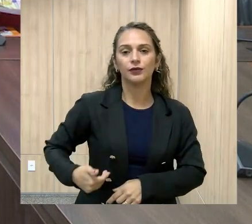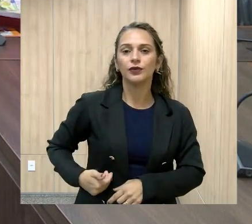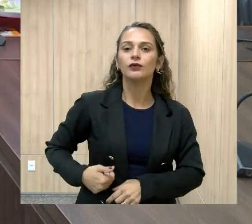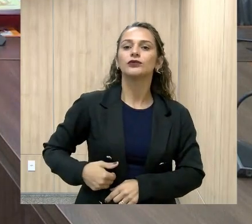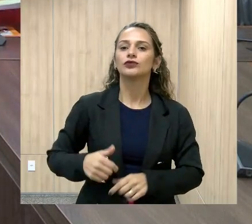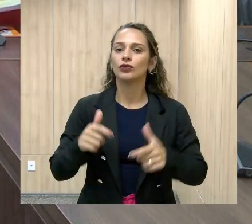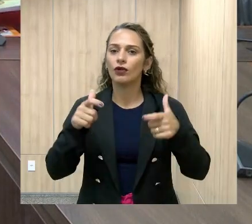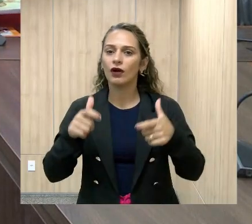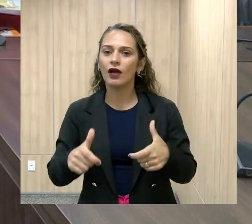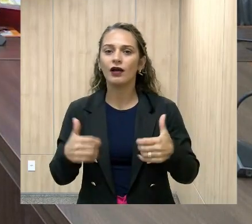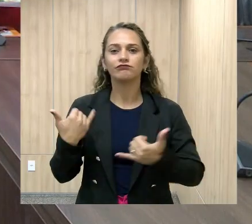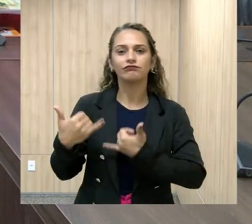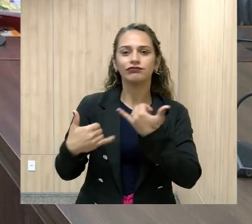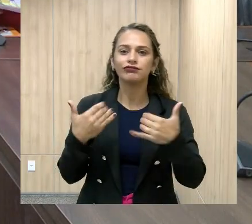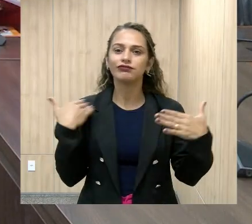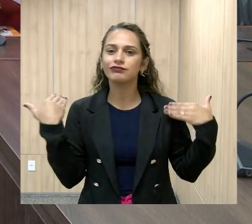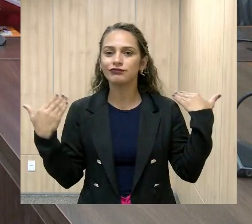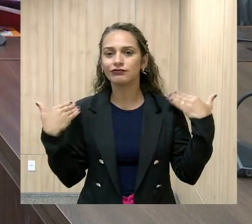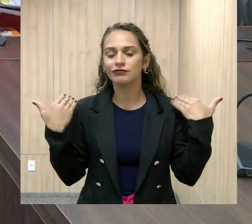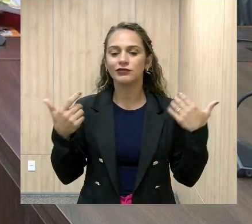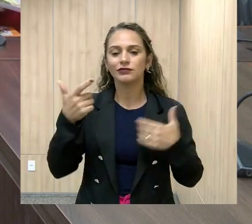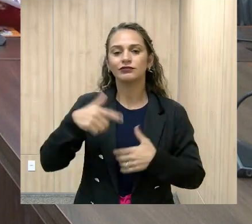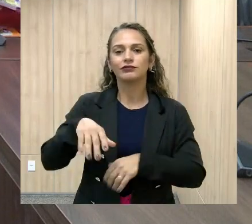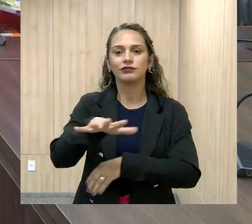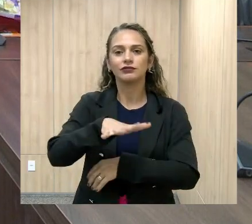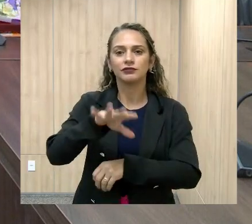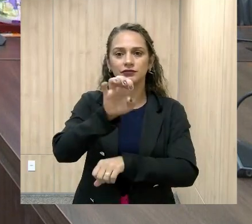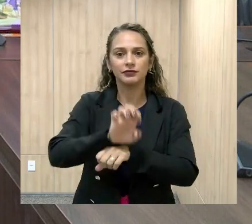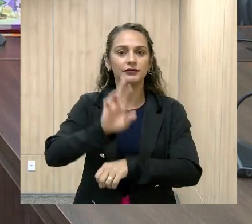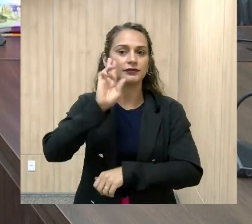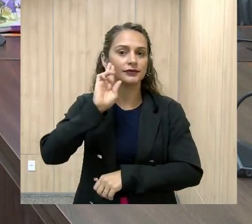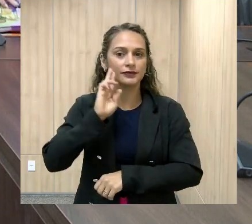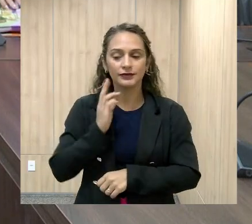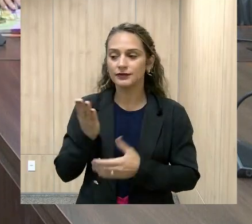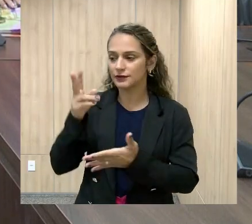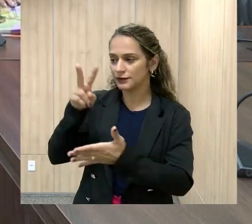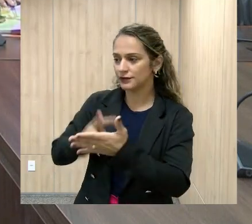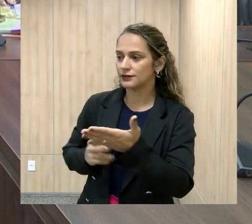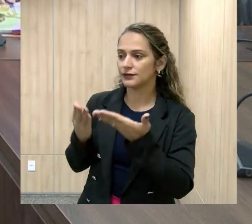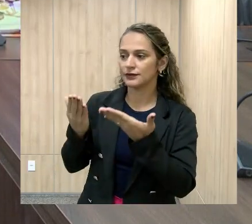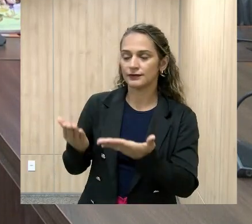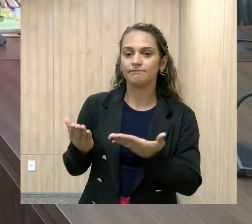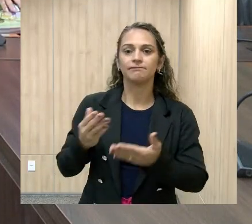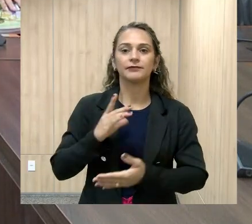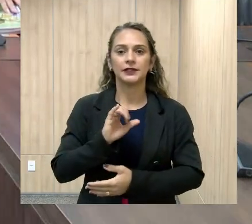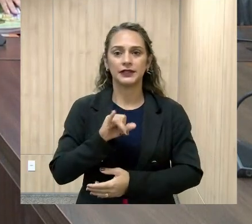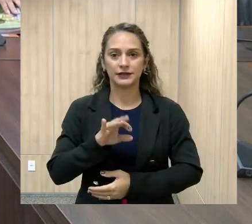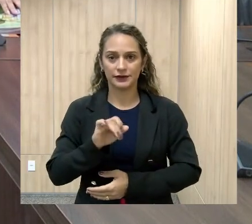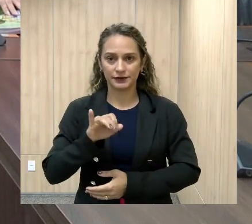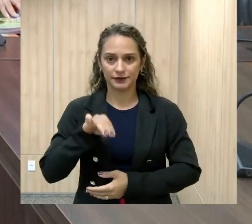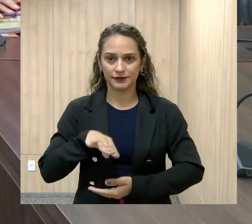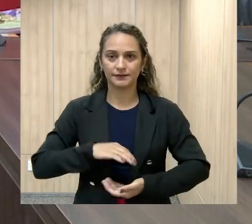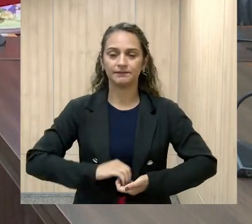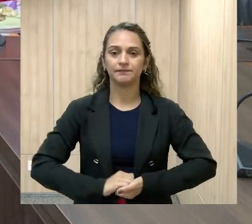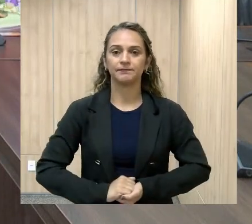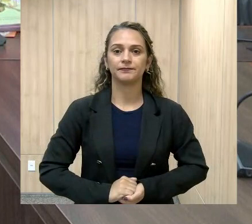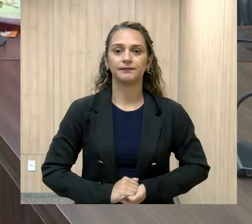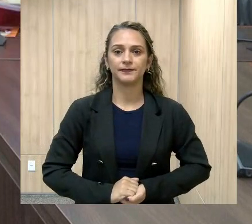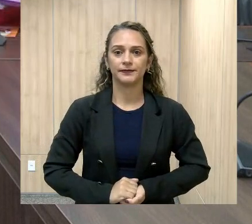no estado de Rondônia Solicito a leitura do parecer da deputada Ieda chaves para o deputado Ismael Crispim